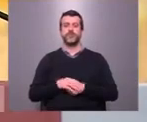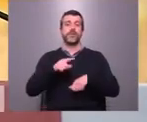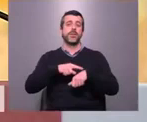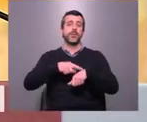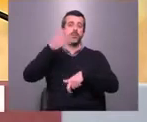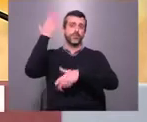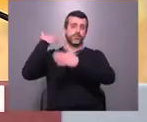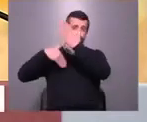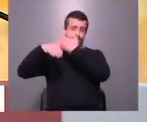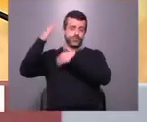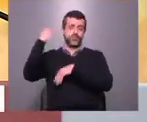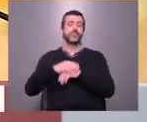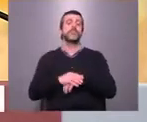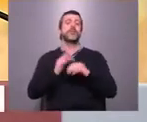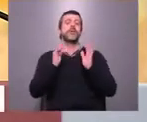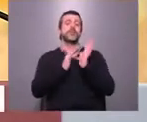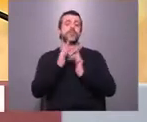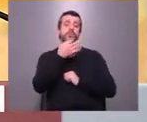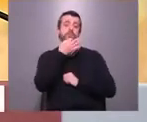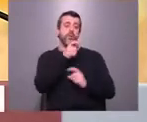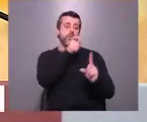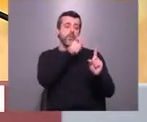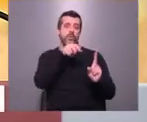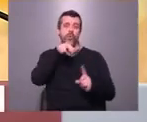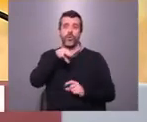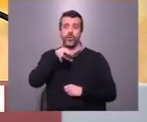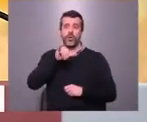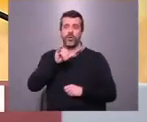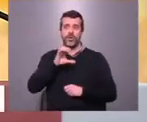Naquele tempo, disse Jesus a Nicodemos: